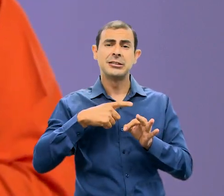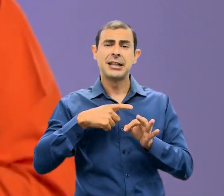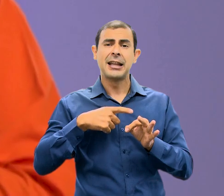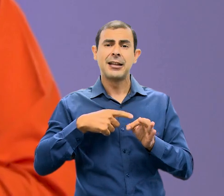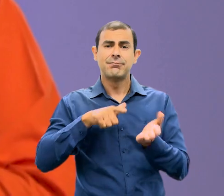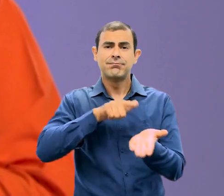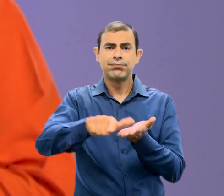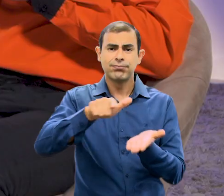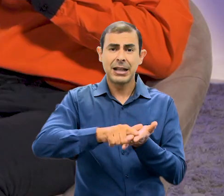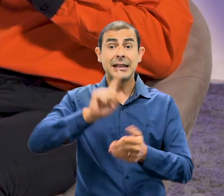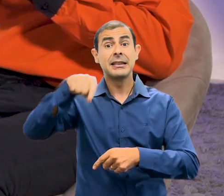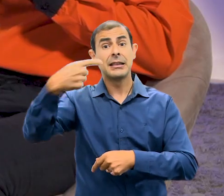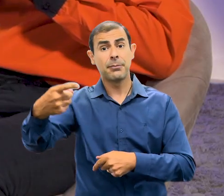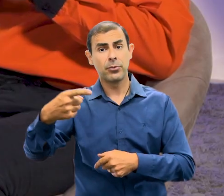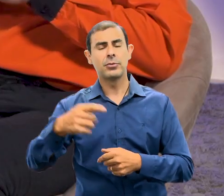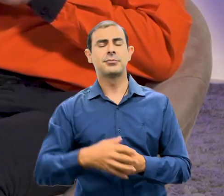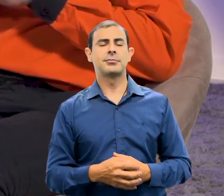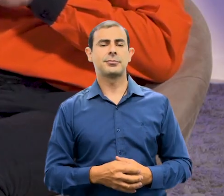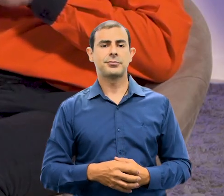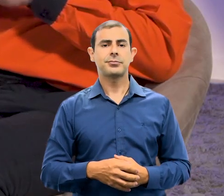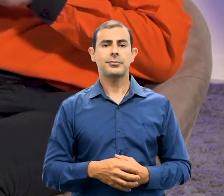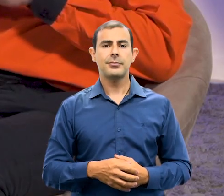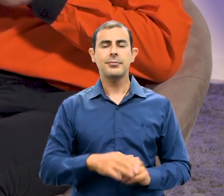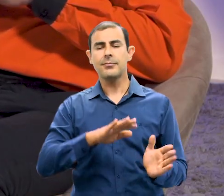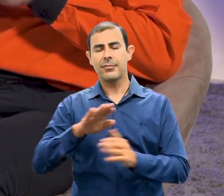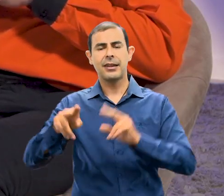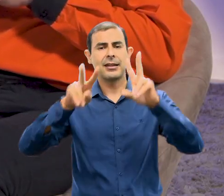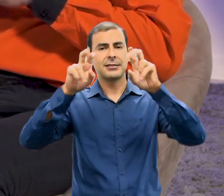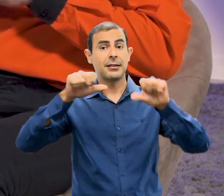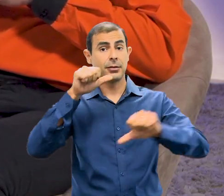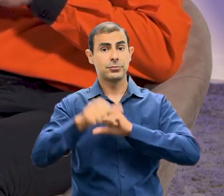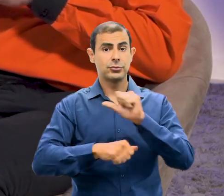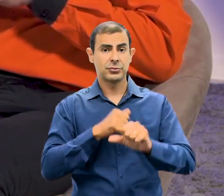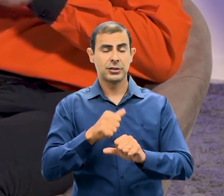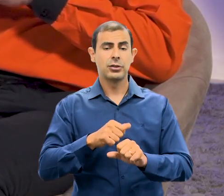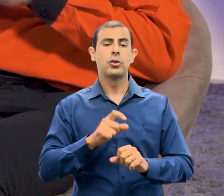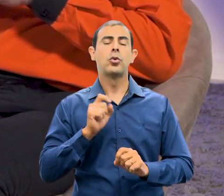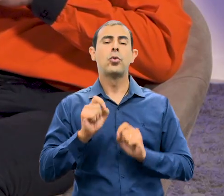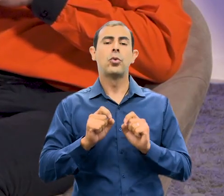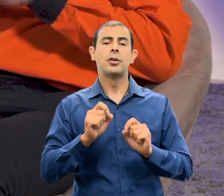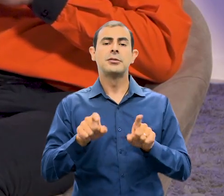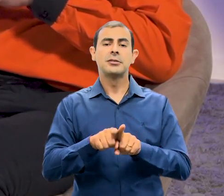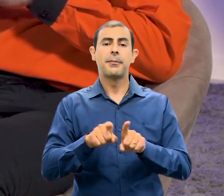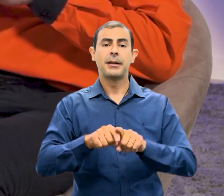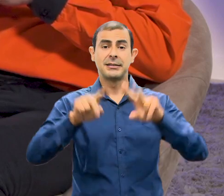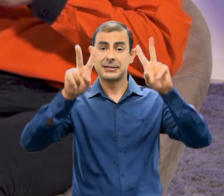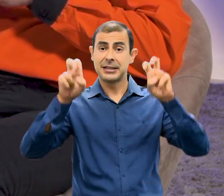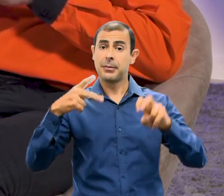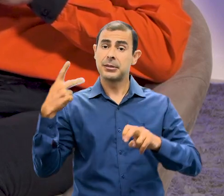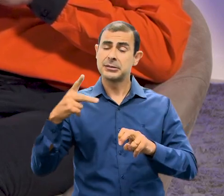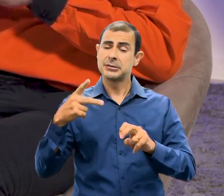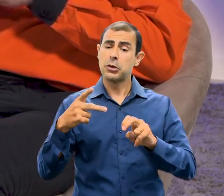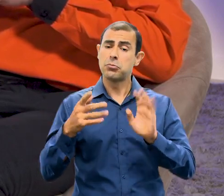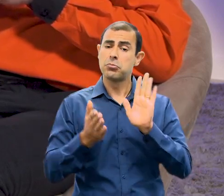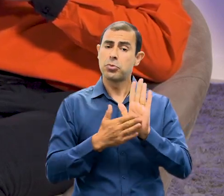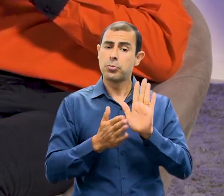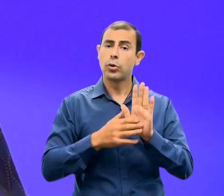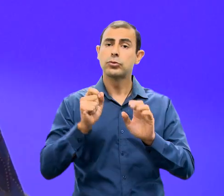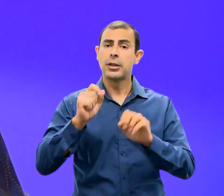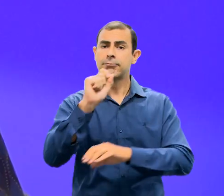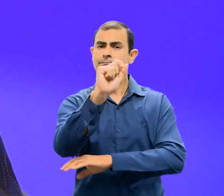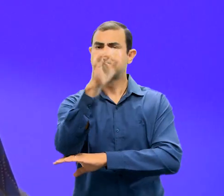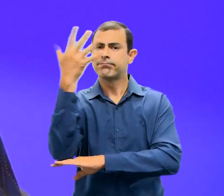como um macroanel. Vereador, e mudando agora um pouquinho de assunto, uma outra pauta que o senhor tem acompanhado é o meio ambiente aqui em Campo Grande, né? Durante